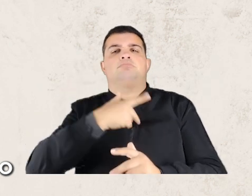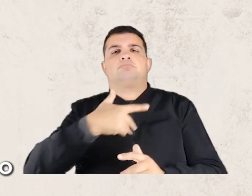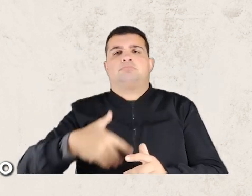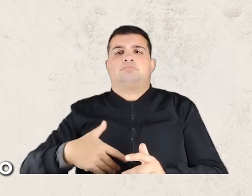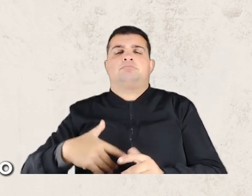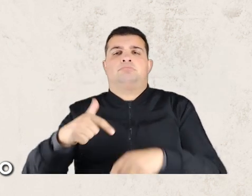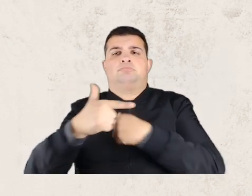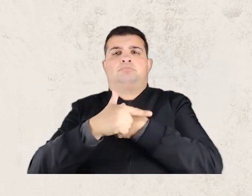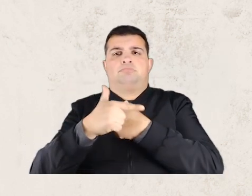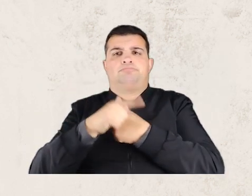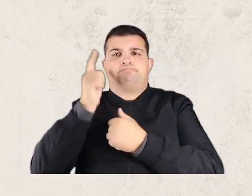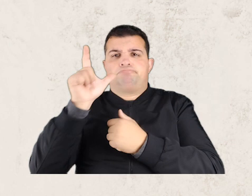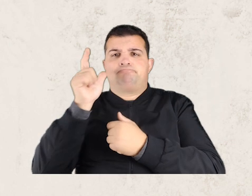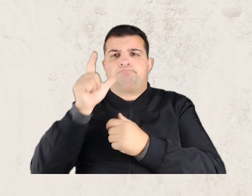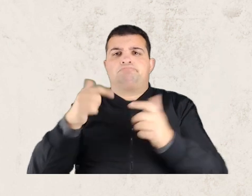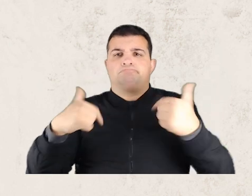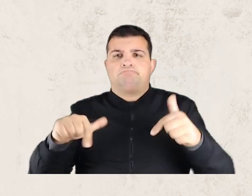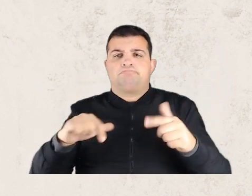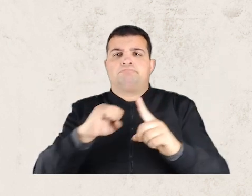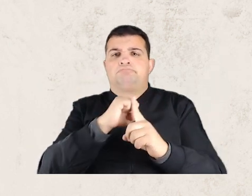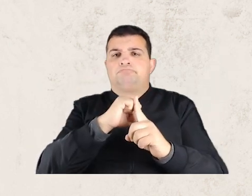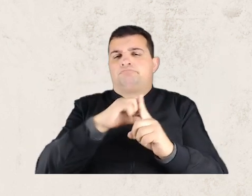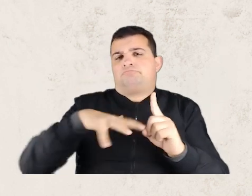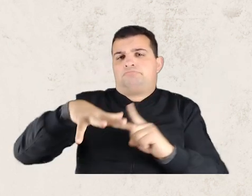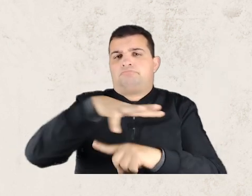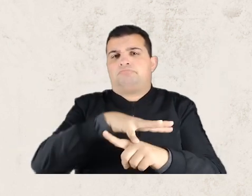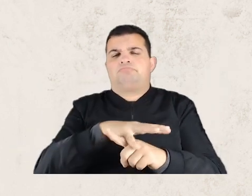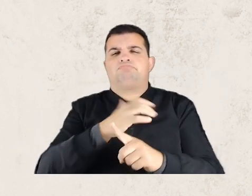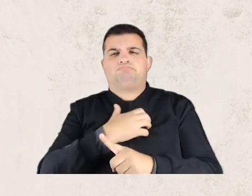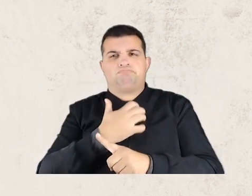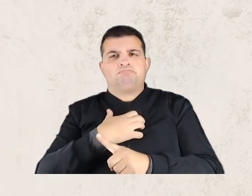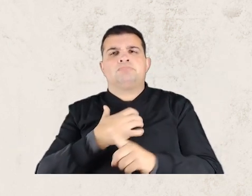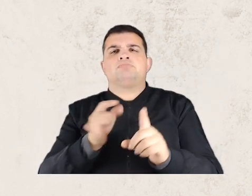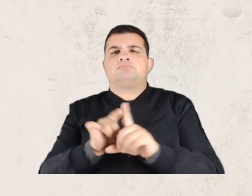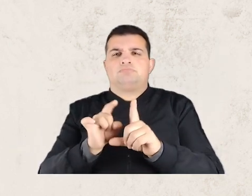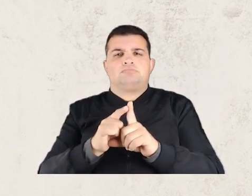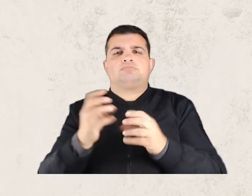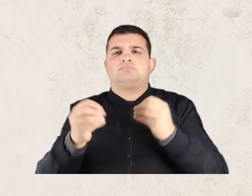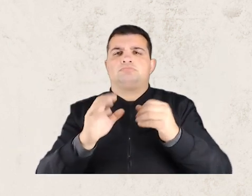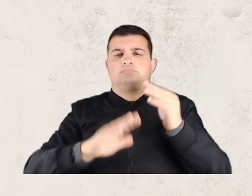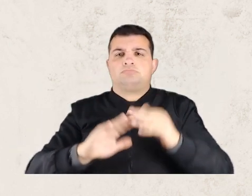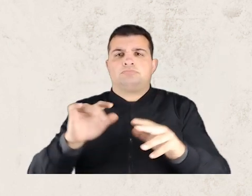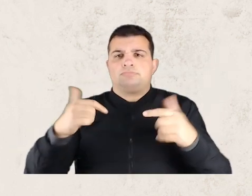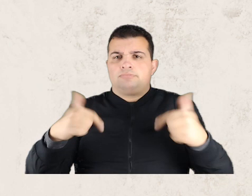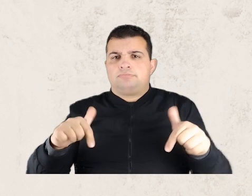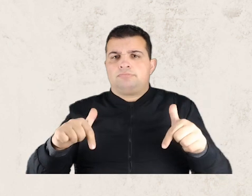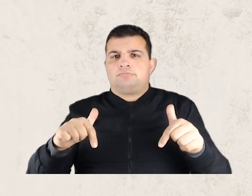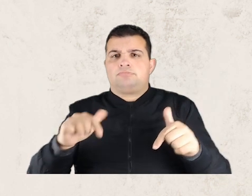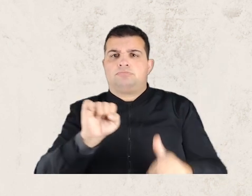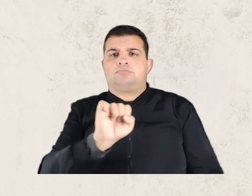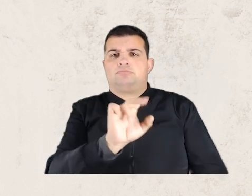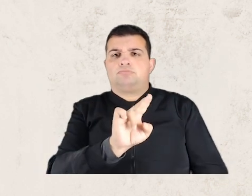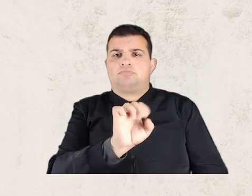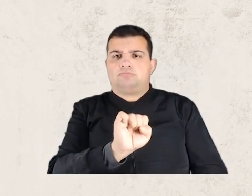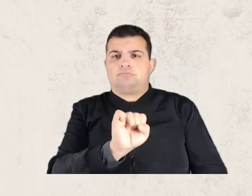sem olhar o coletivo. Essa é a psicóloga e pesquisadora Emanuela Toledo. Então, a política pública ela vem nesse